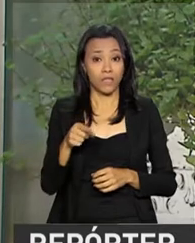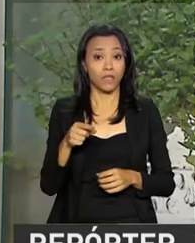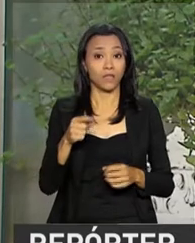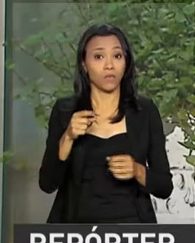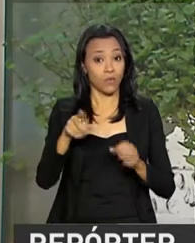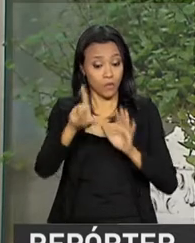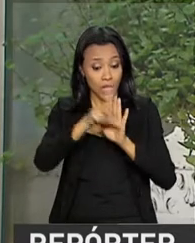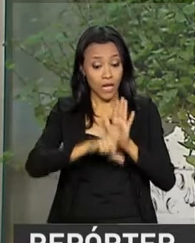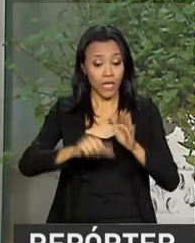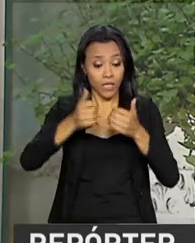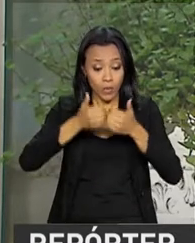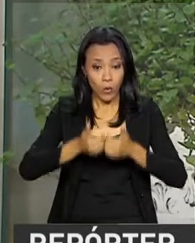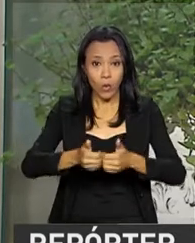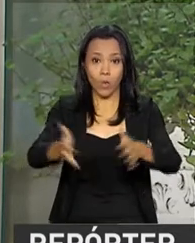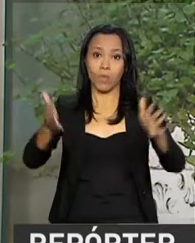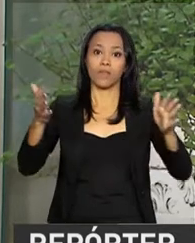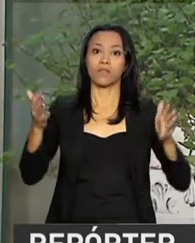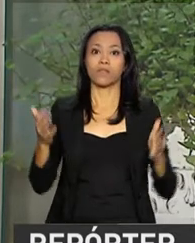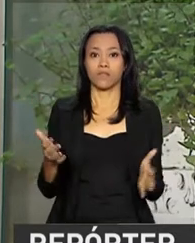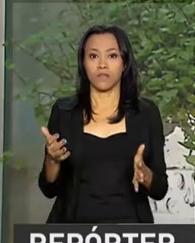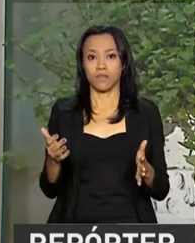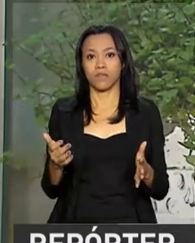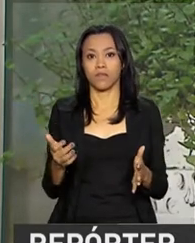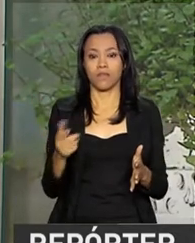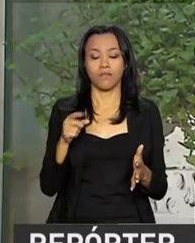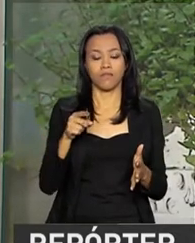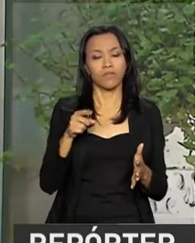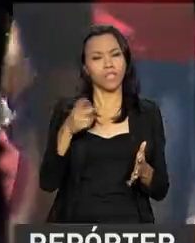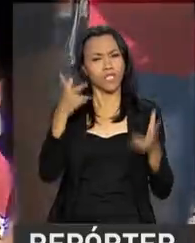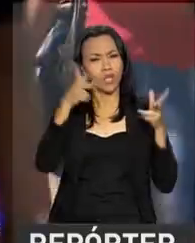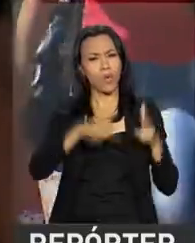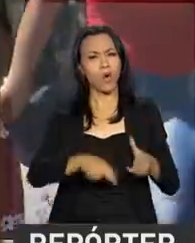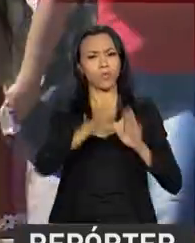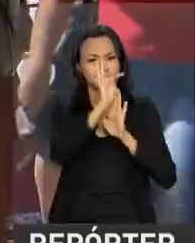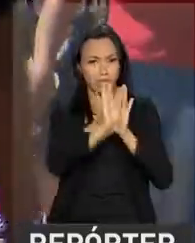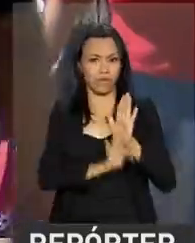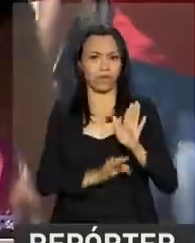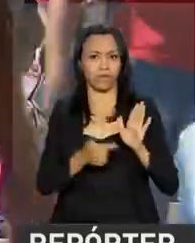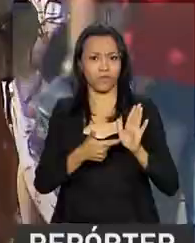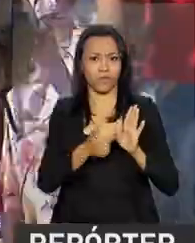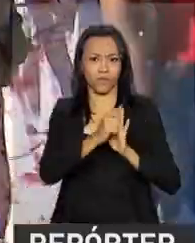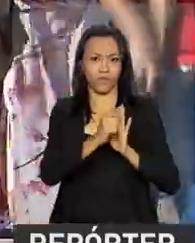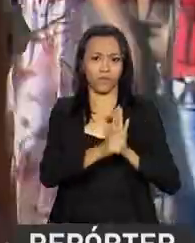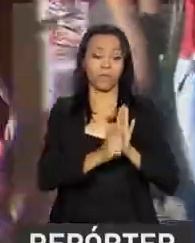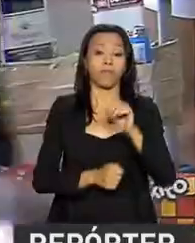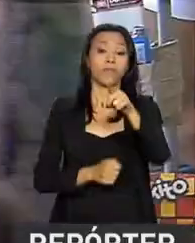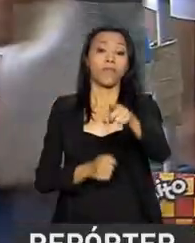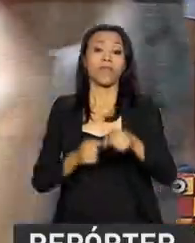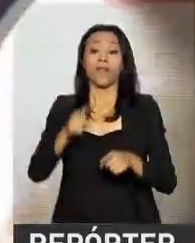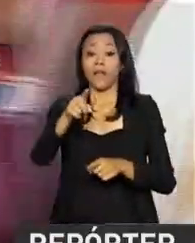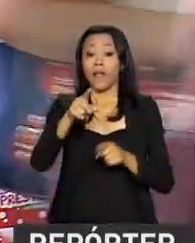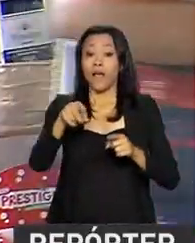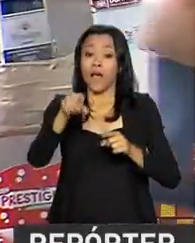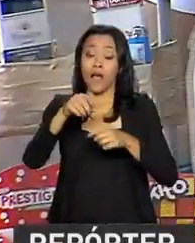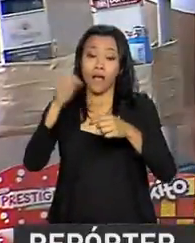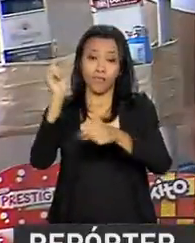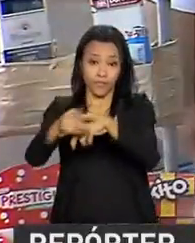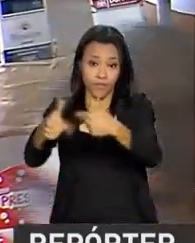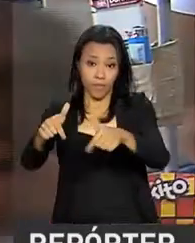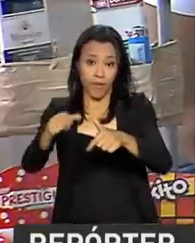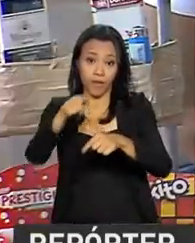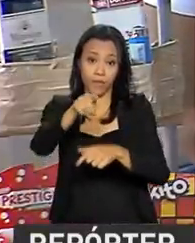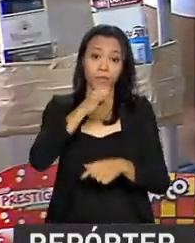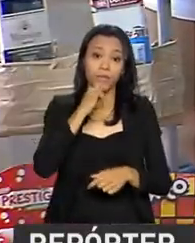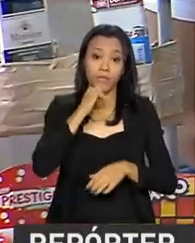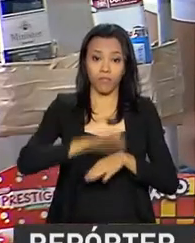lei seja implementada do jeito que é descrita no texto hoje, né? A geração de empregos pode vir da formalização de quem trabalha